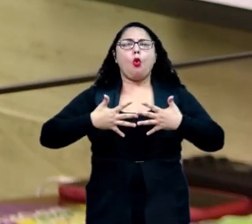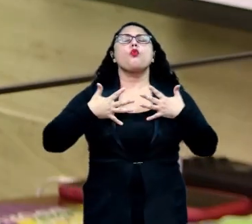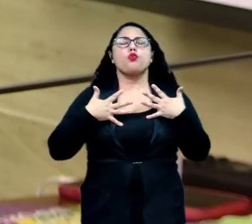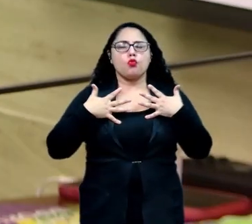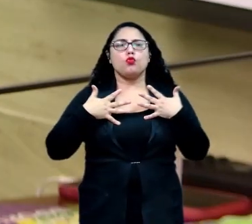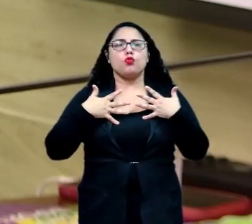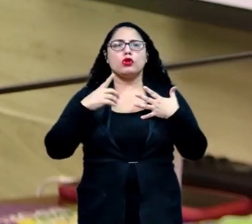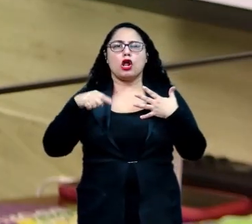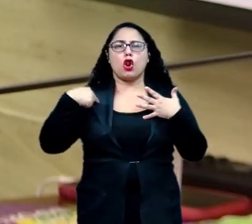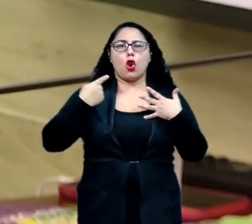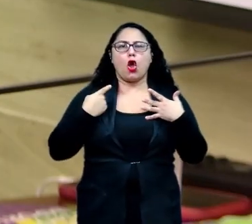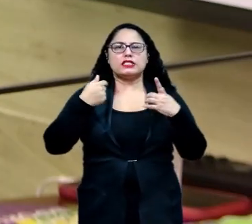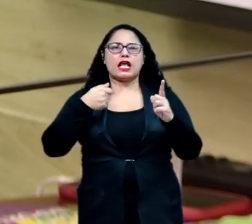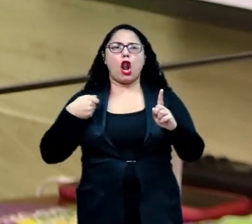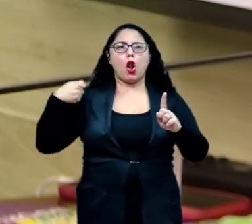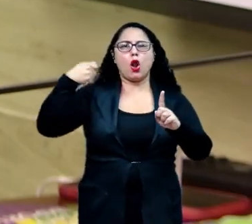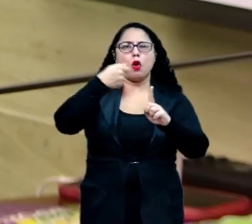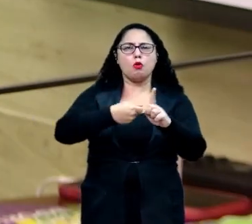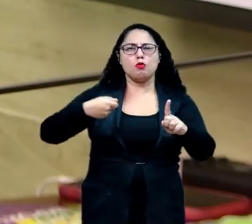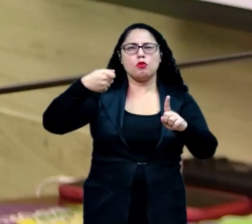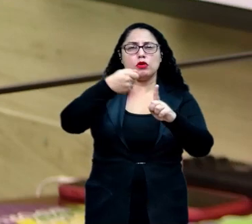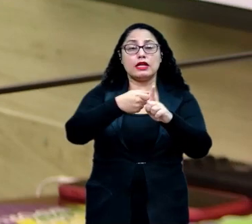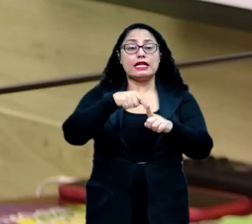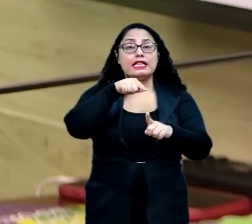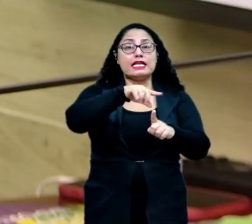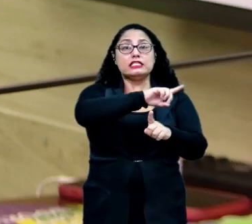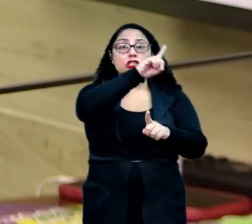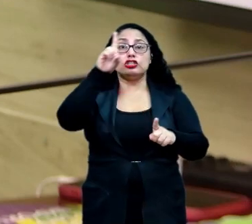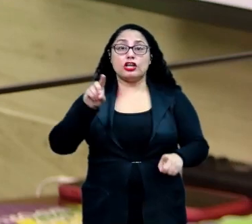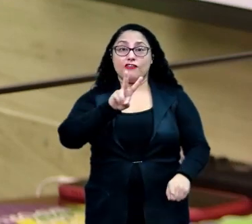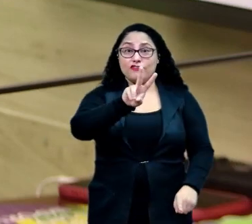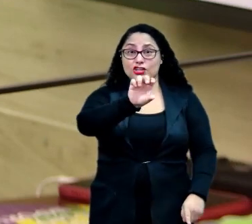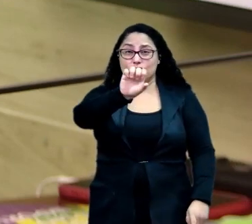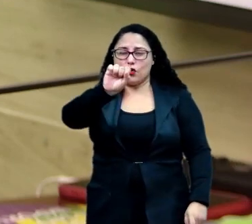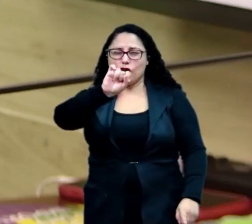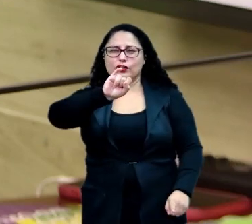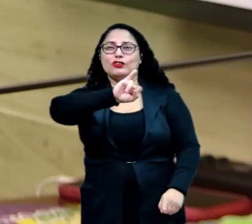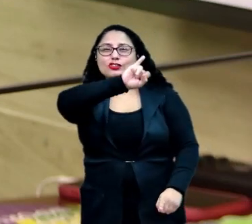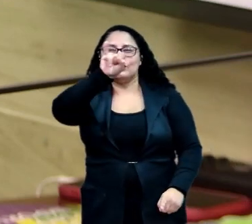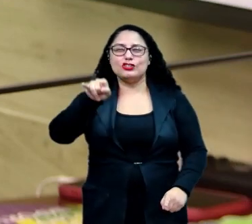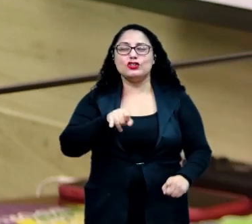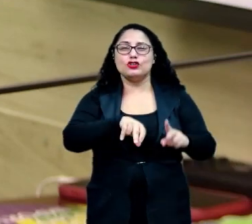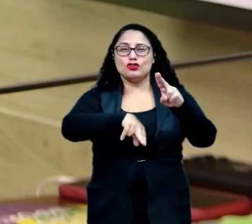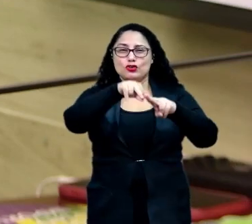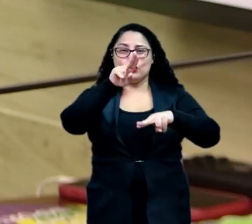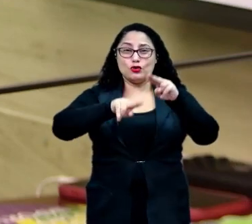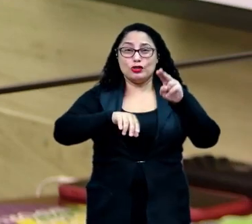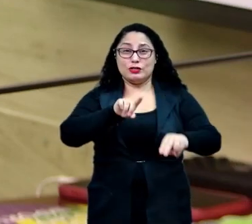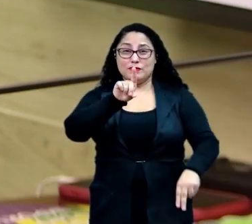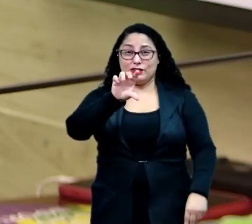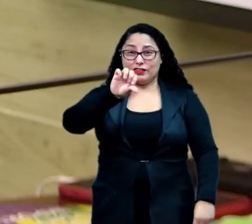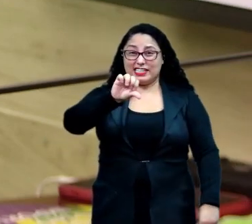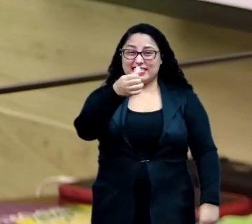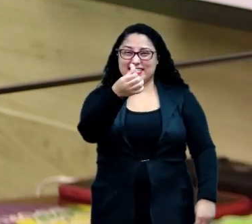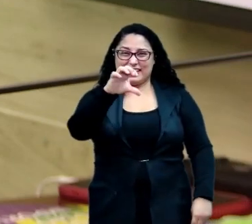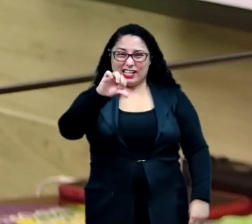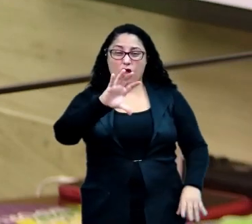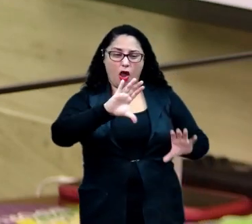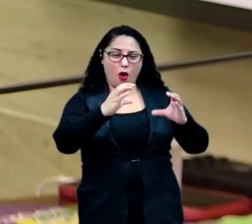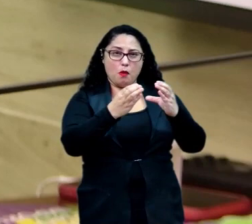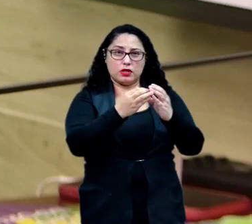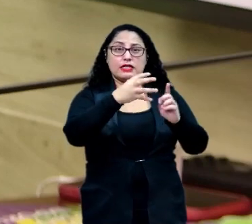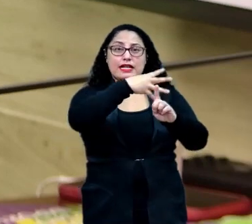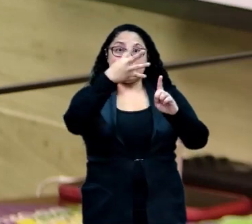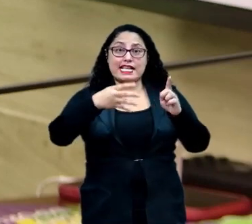construção das nossas lutas. E nesse dia 28 de junho de 1969, a comunidade